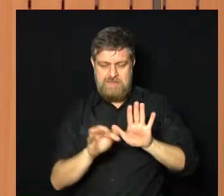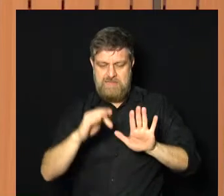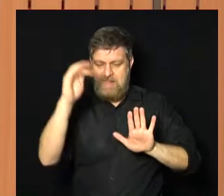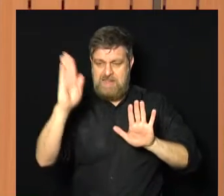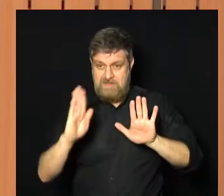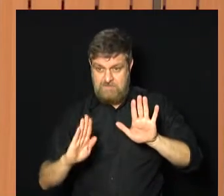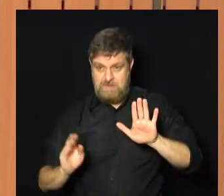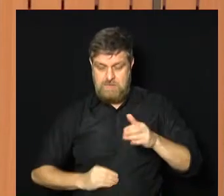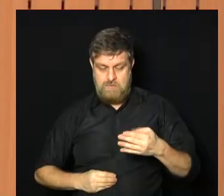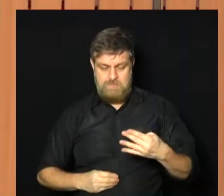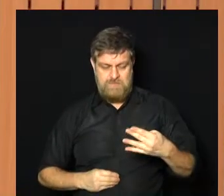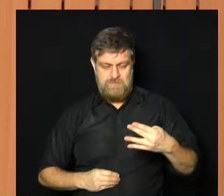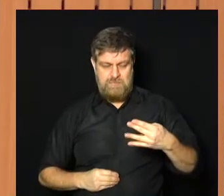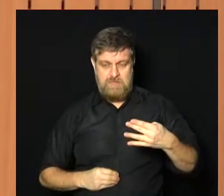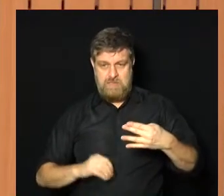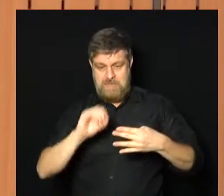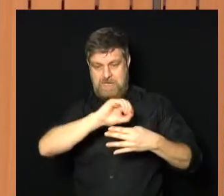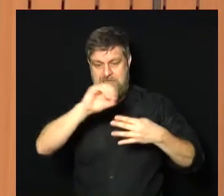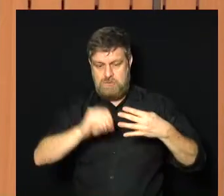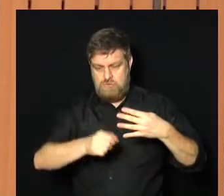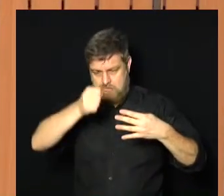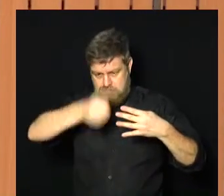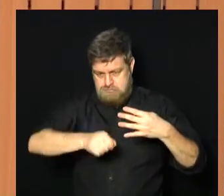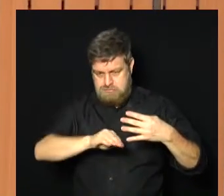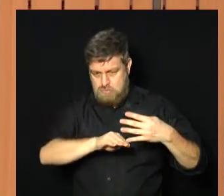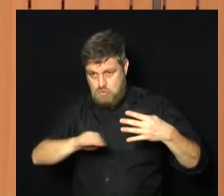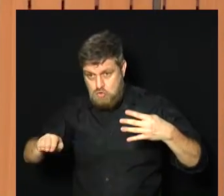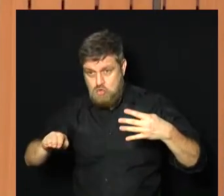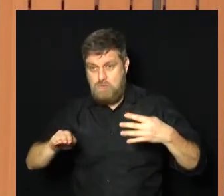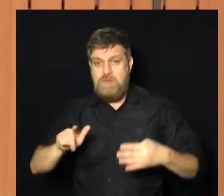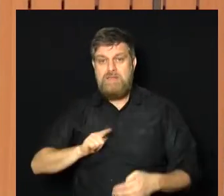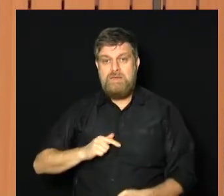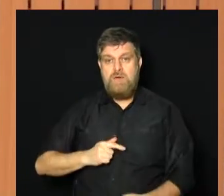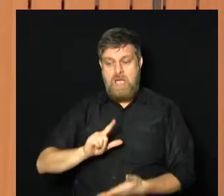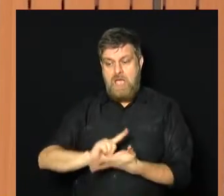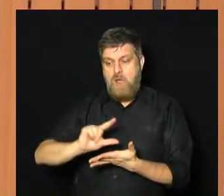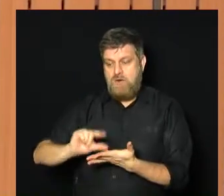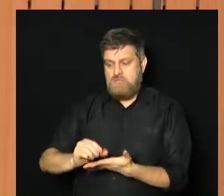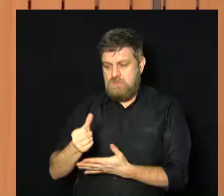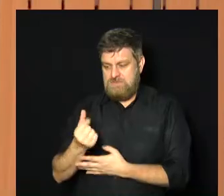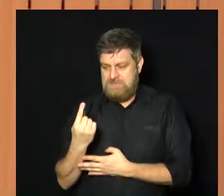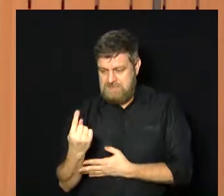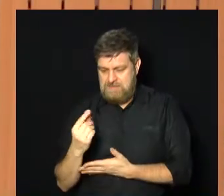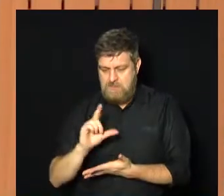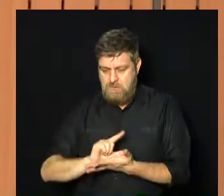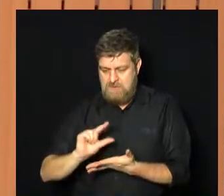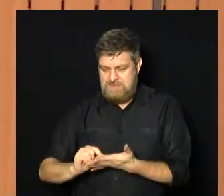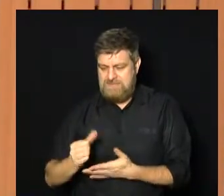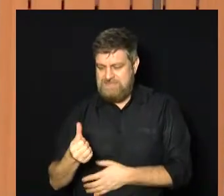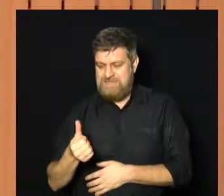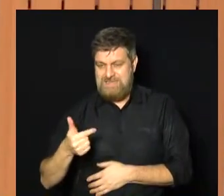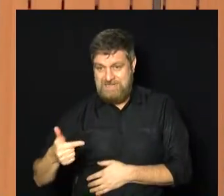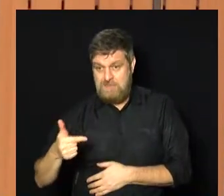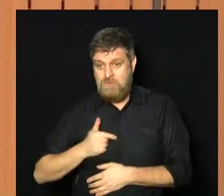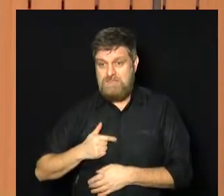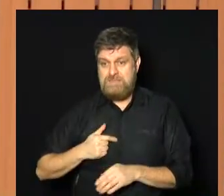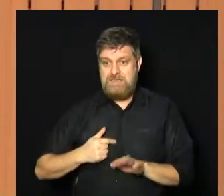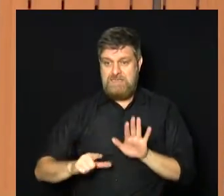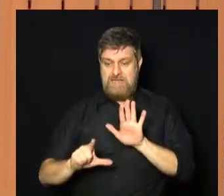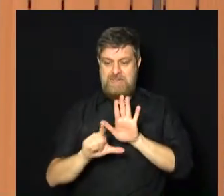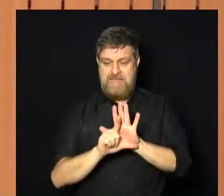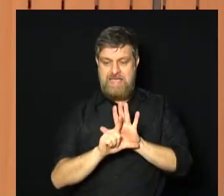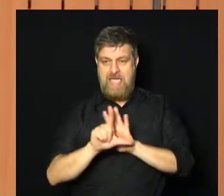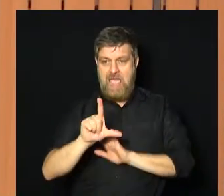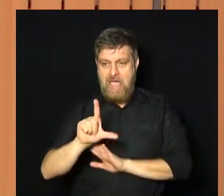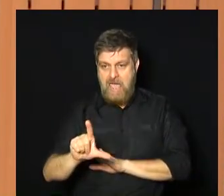vinculante 43 do STF. É a aplicação dos artigos 61 e 62 da LDB. Então, o doutor Alexandre também